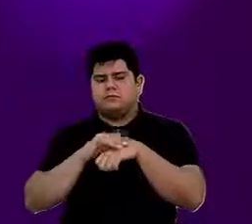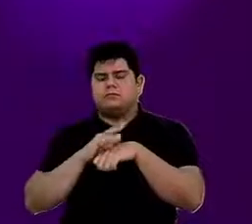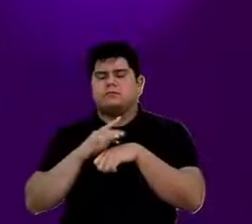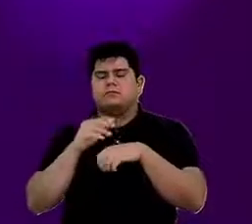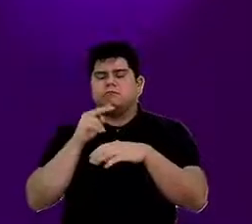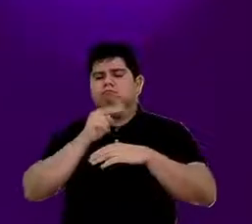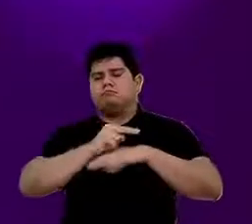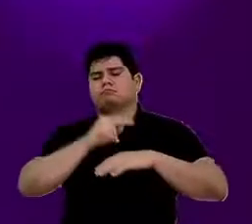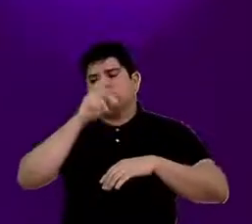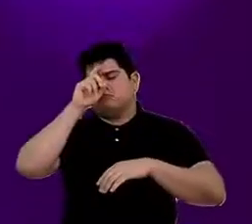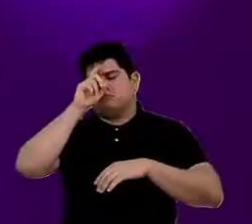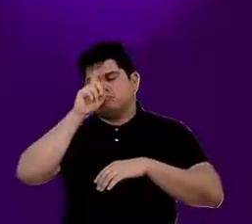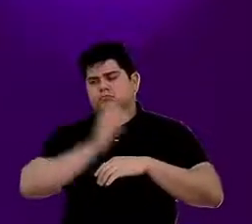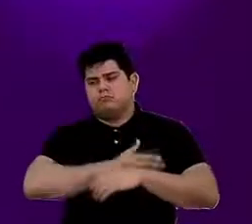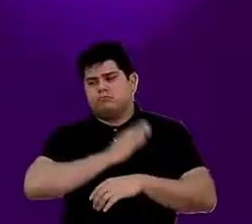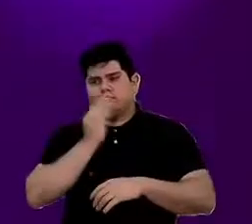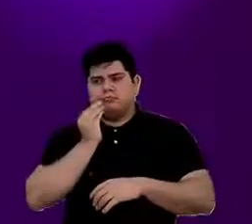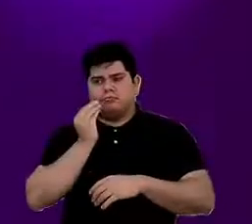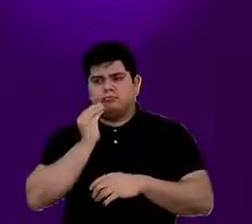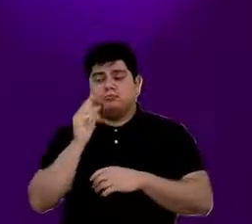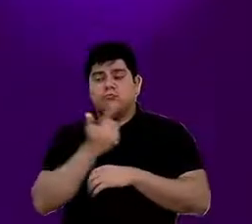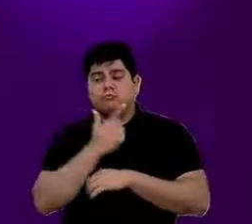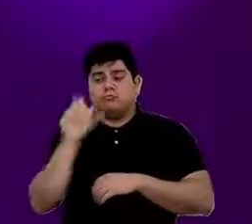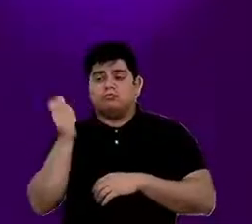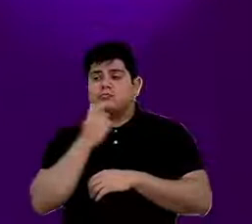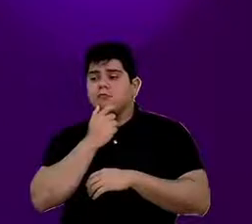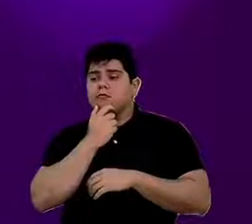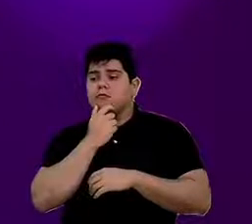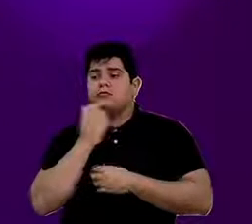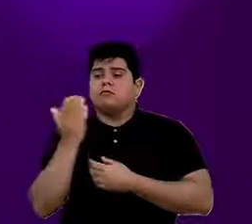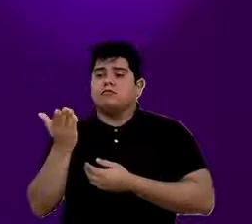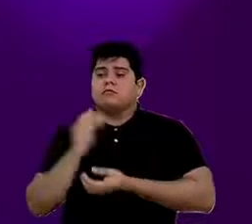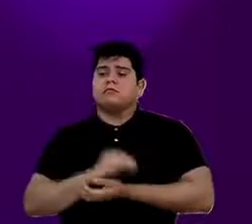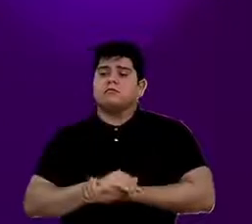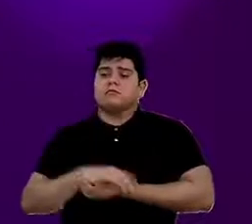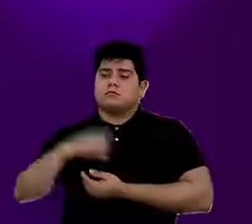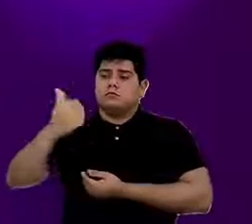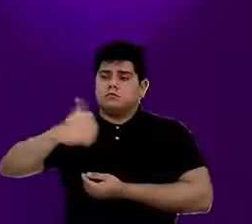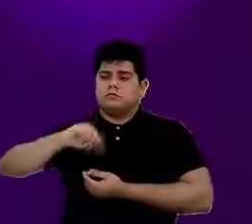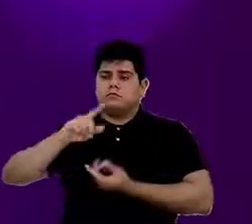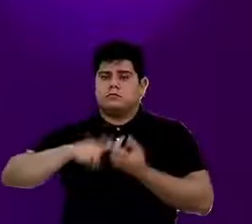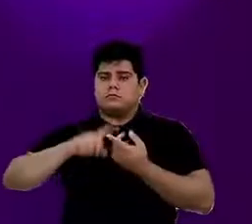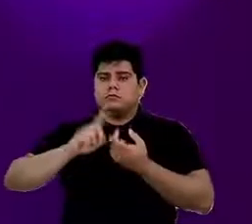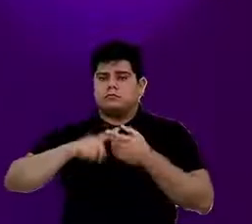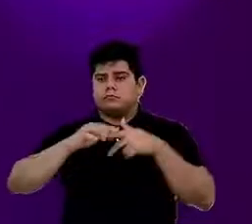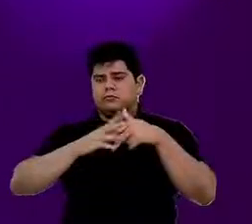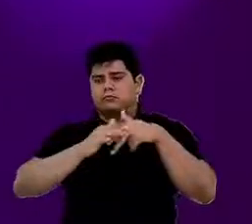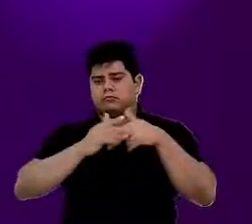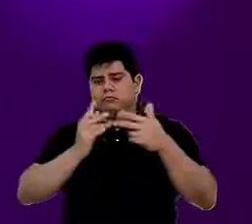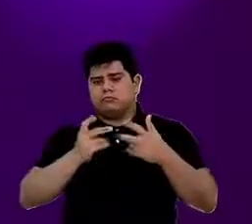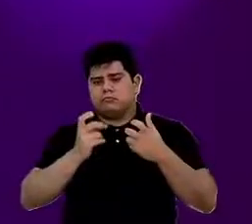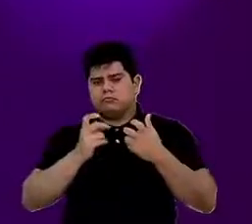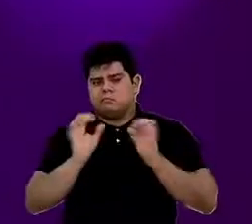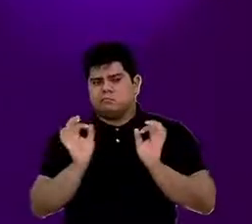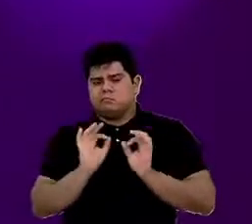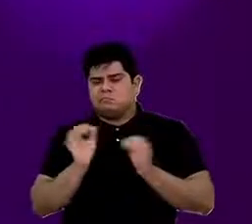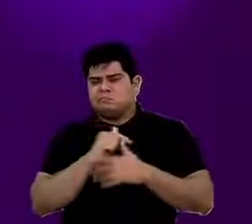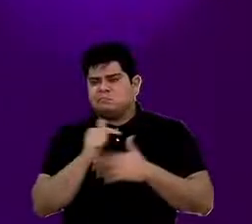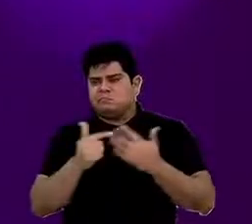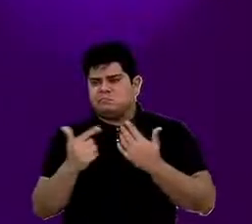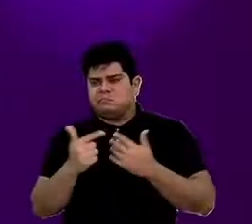cardíaca. E o outro estudo muito interessante em inglês é o EVOLVED, que vai avaliar também pacientes assintomáticos, porém